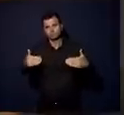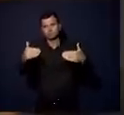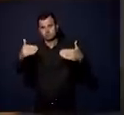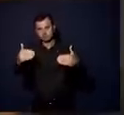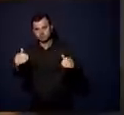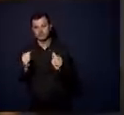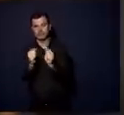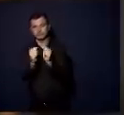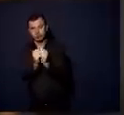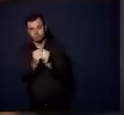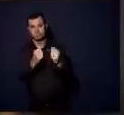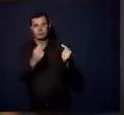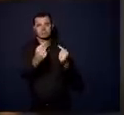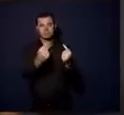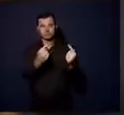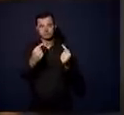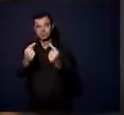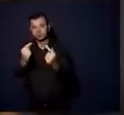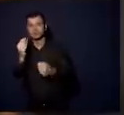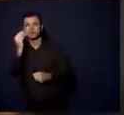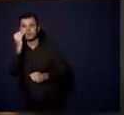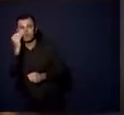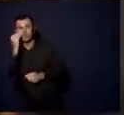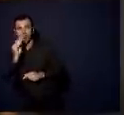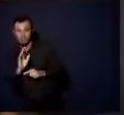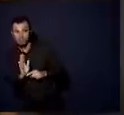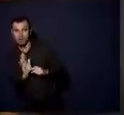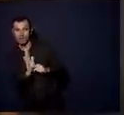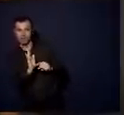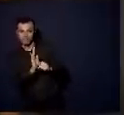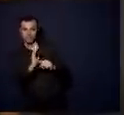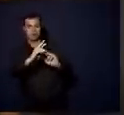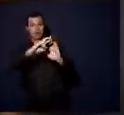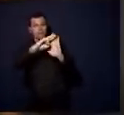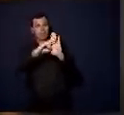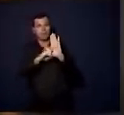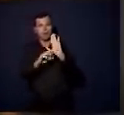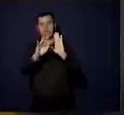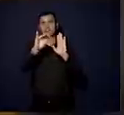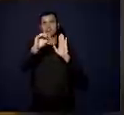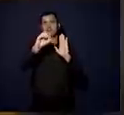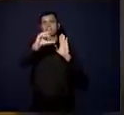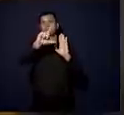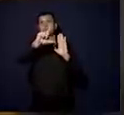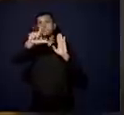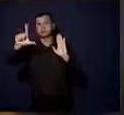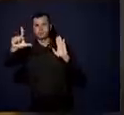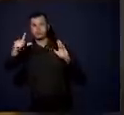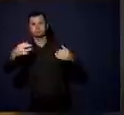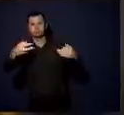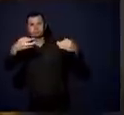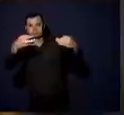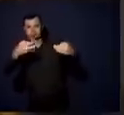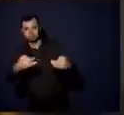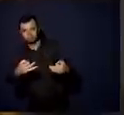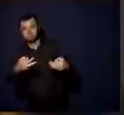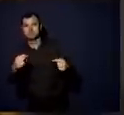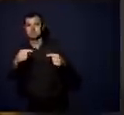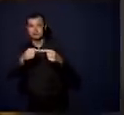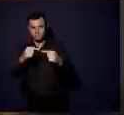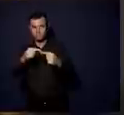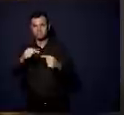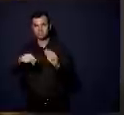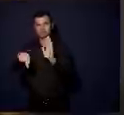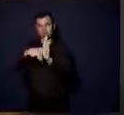participado aí da discussão e vai tentar contribuir para que a gente tenha uma regra fiscal é incrível né factível